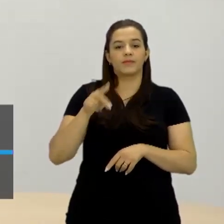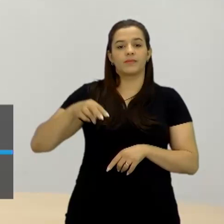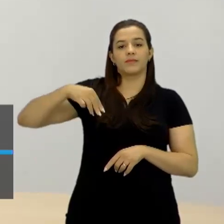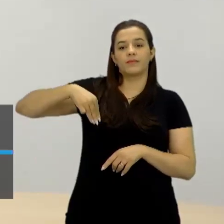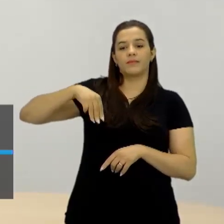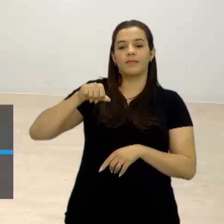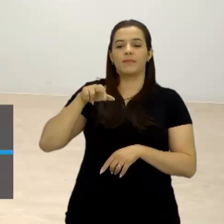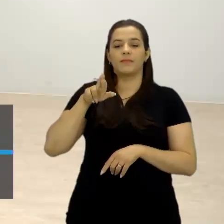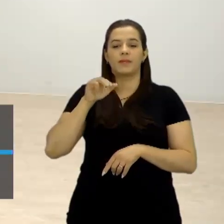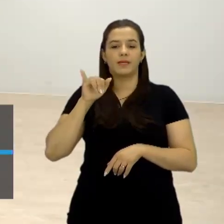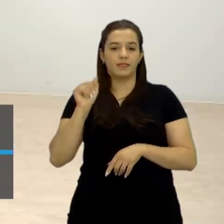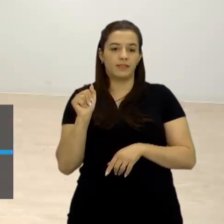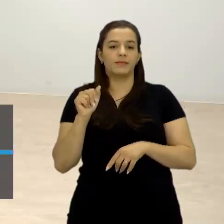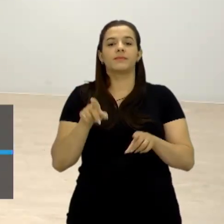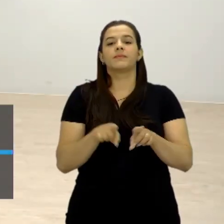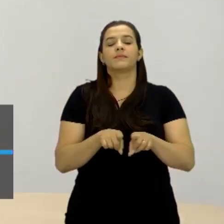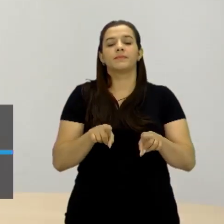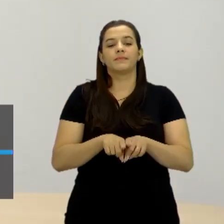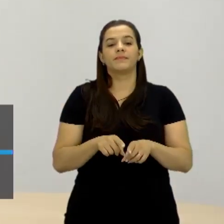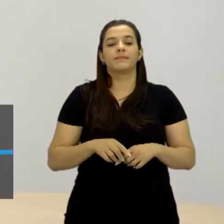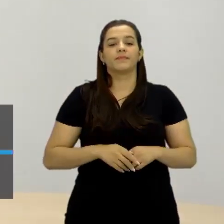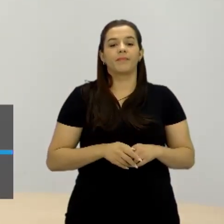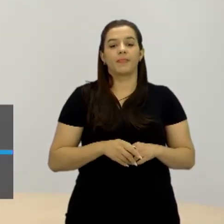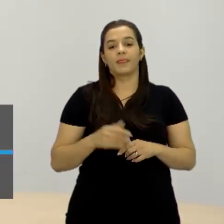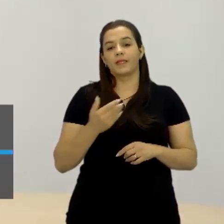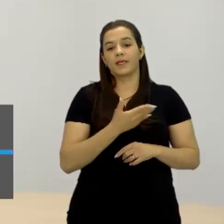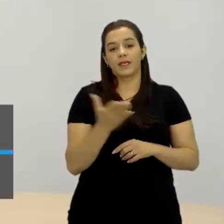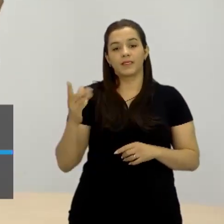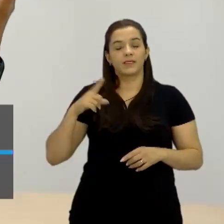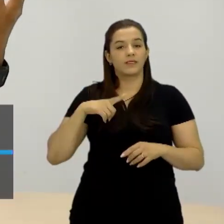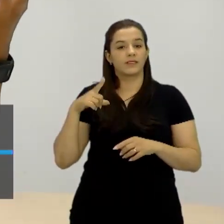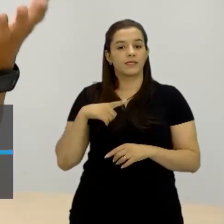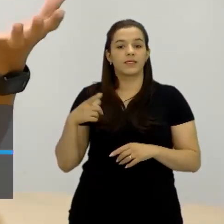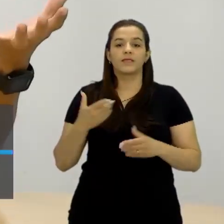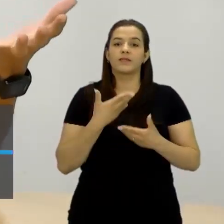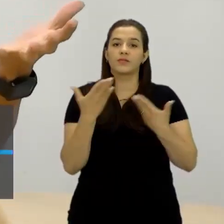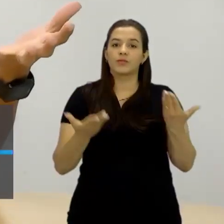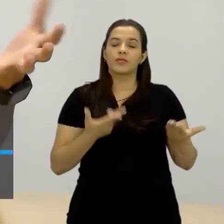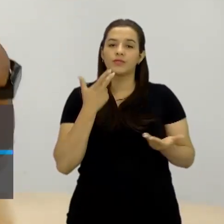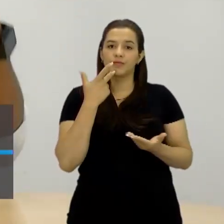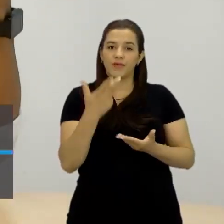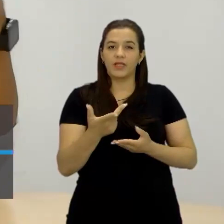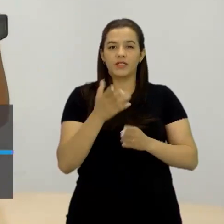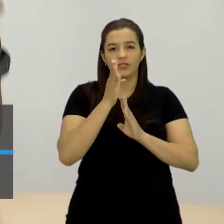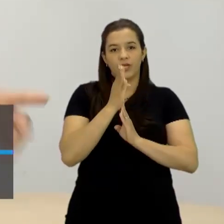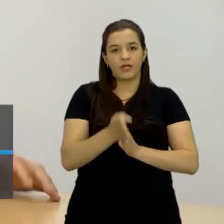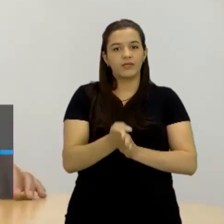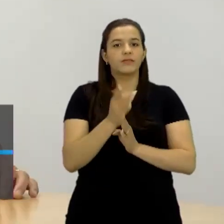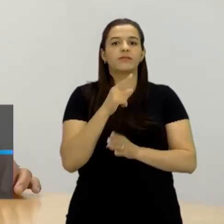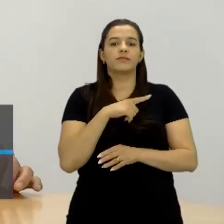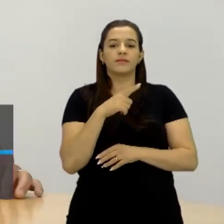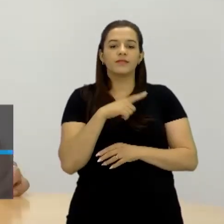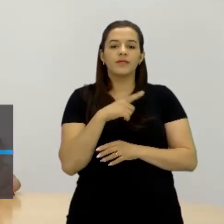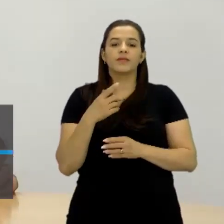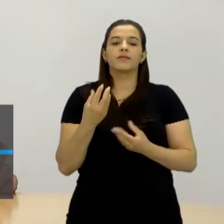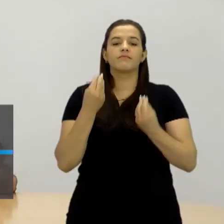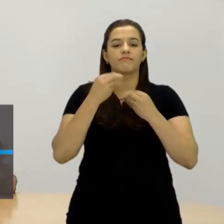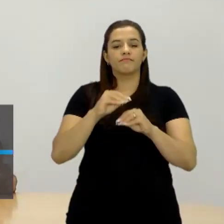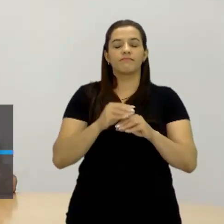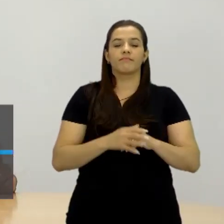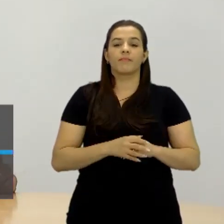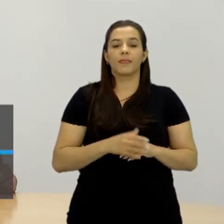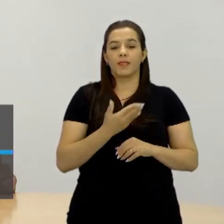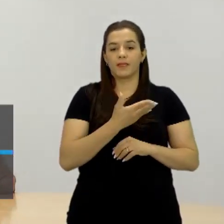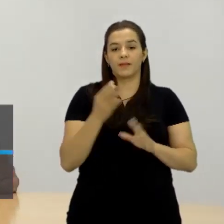gente não falou ainda sobre isso, que a gente reserva isso para quando a gente fala de retas, né? Isso. Composição. Mas ele escreveu assim,